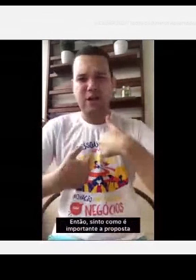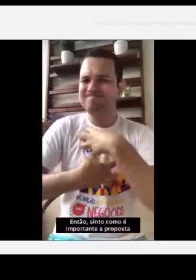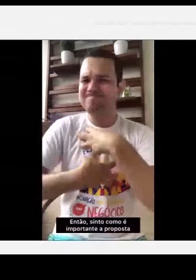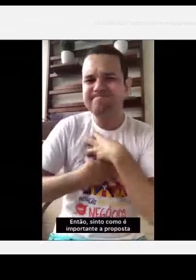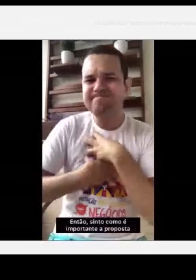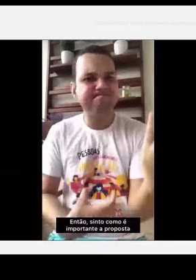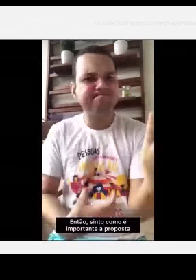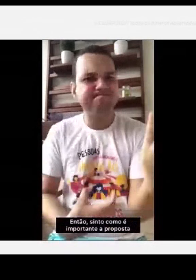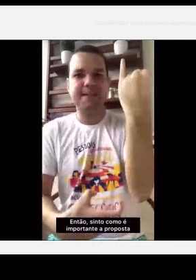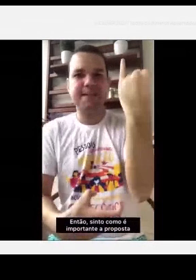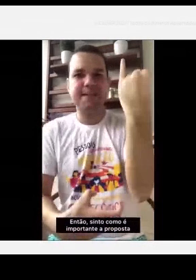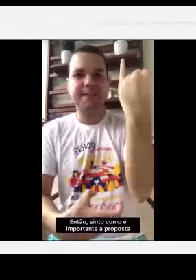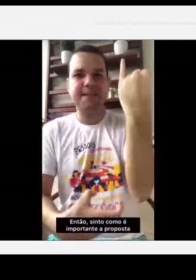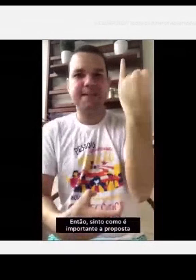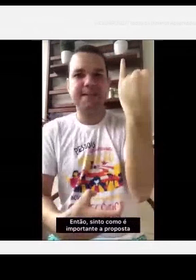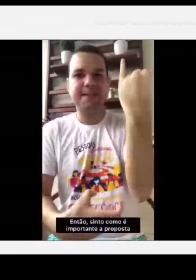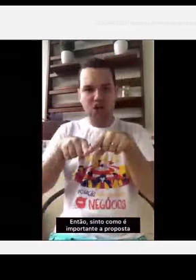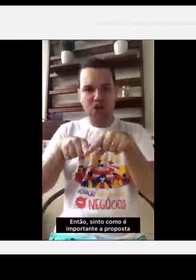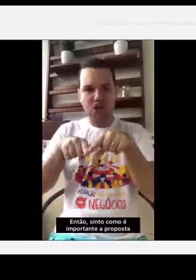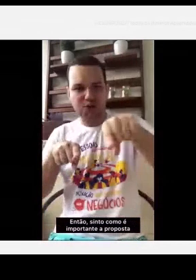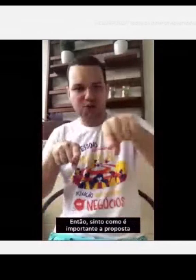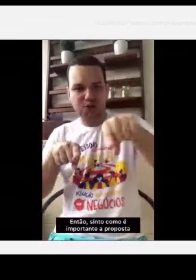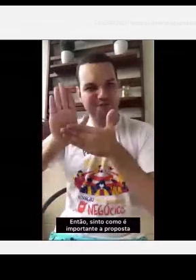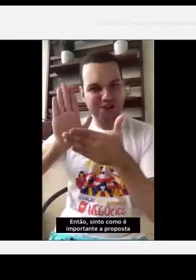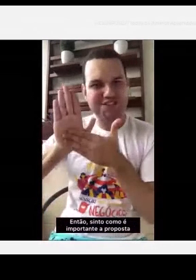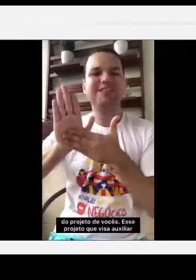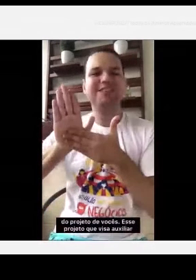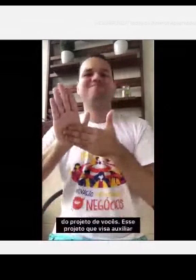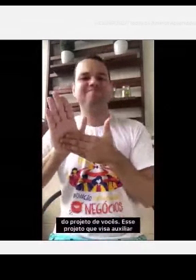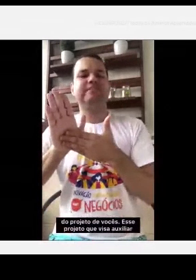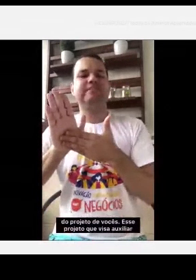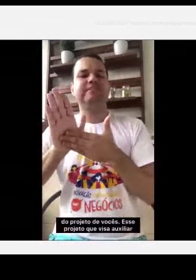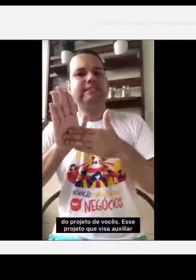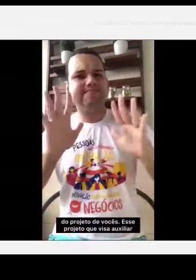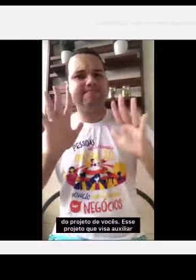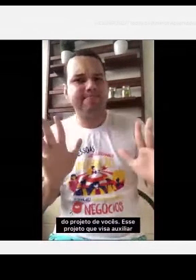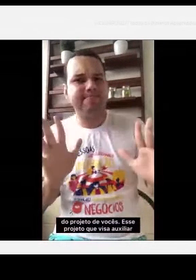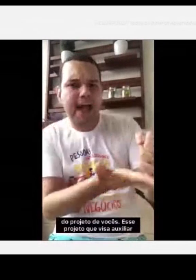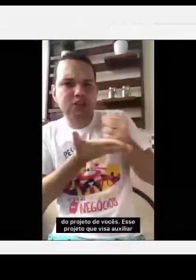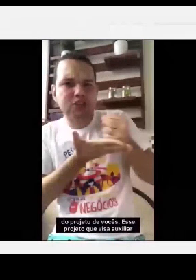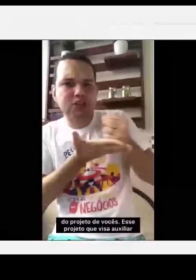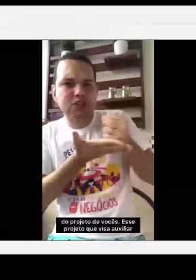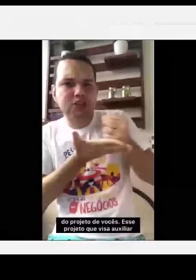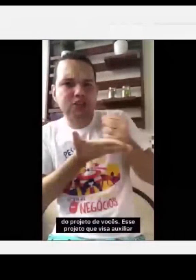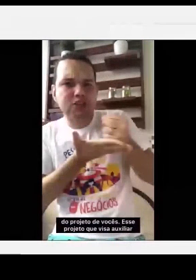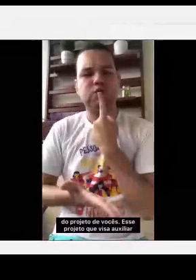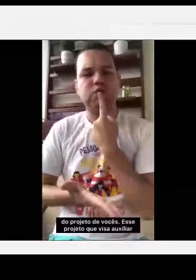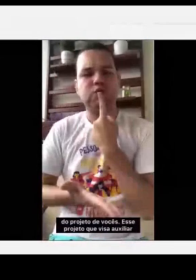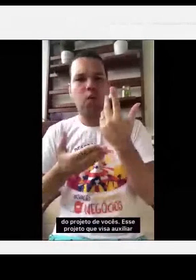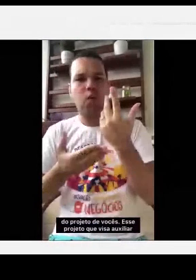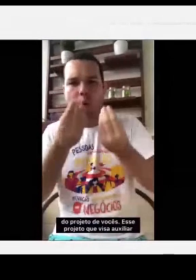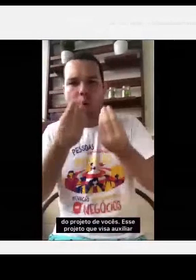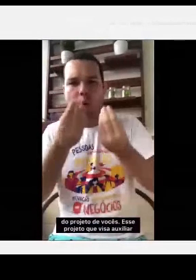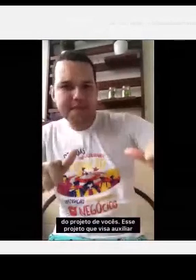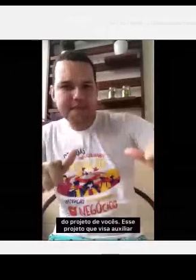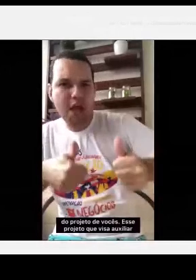Então, sinto como é importante a proposta do projeto de vocês. Esse projeto